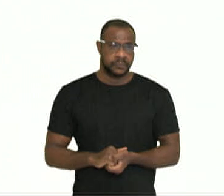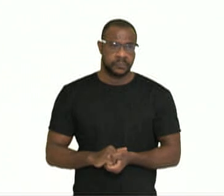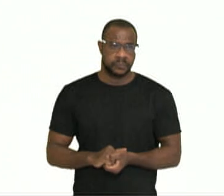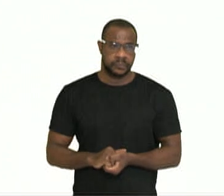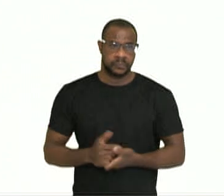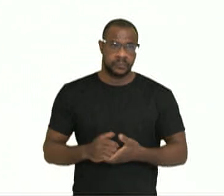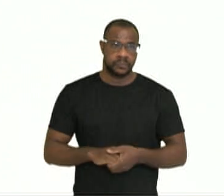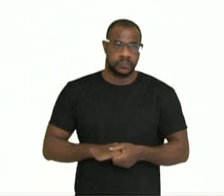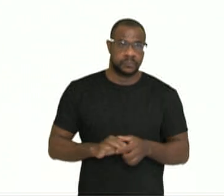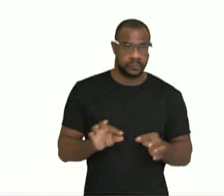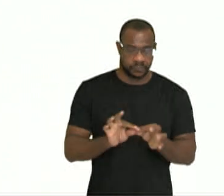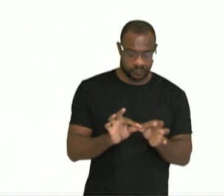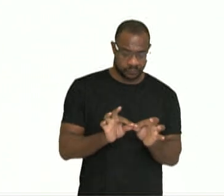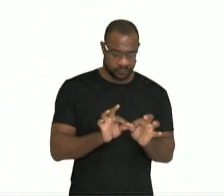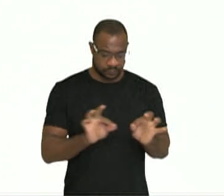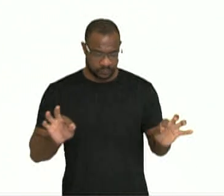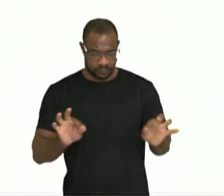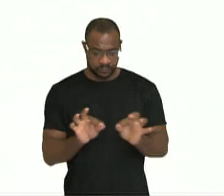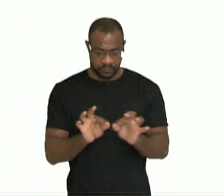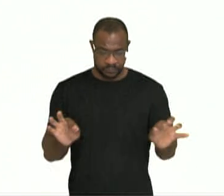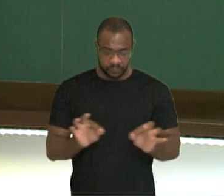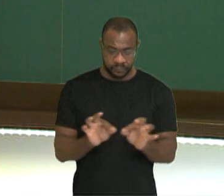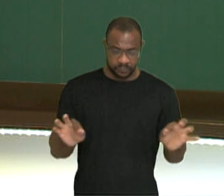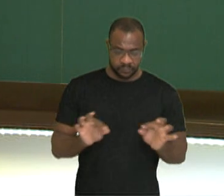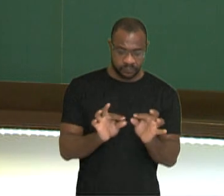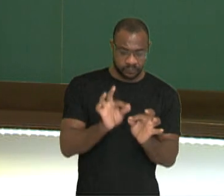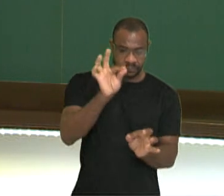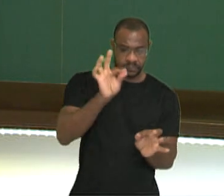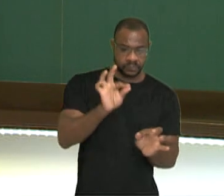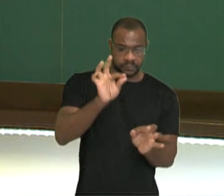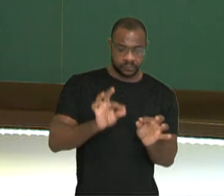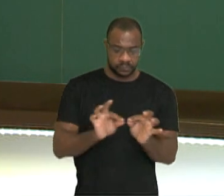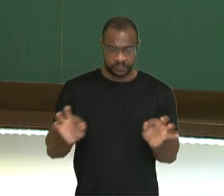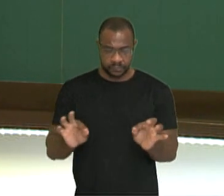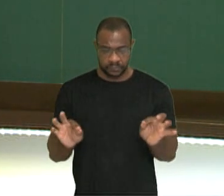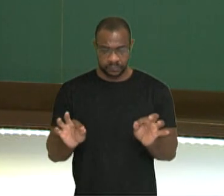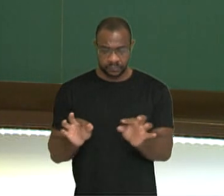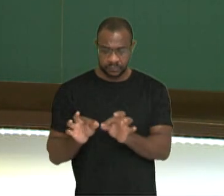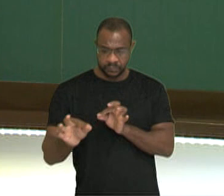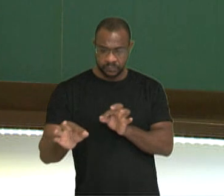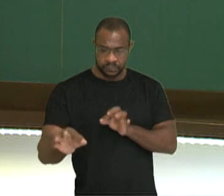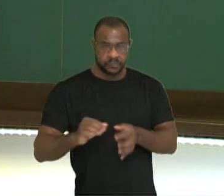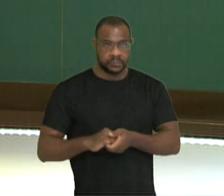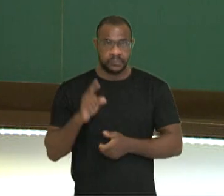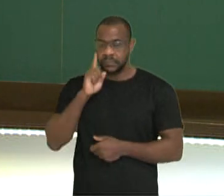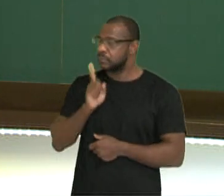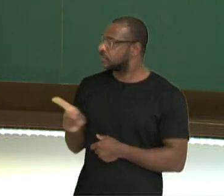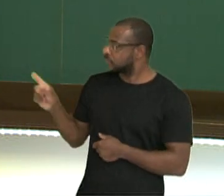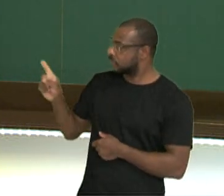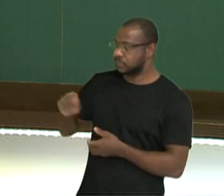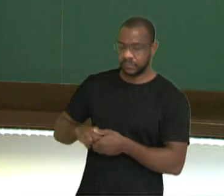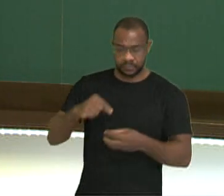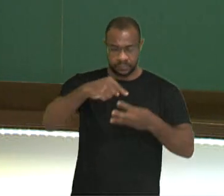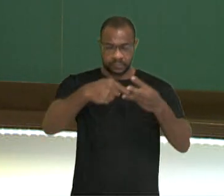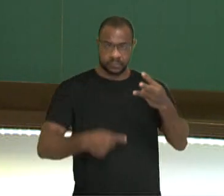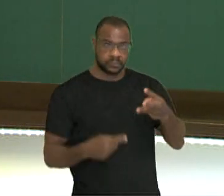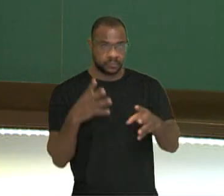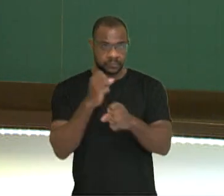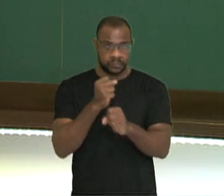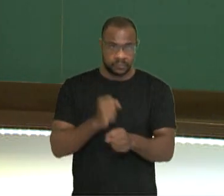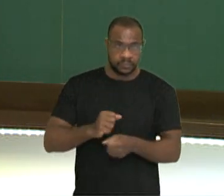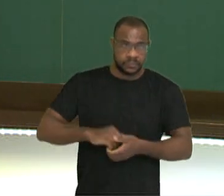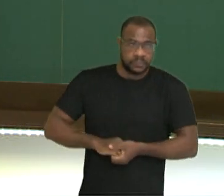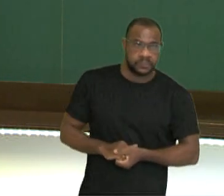Então, comprimento vezes largura vezes altura. Tá? A altura eu indiquei pela letra H, porque o A a gente normalmente usa para